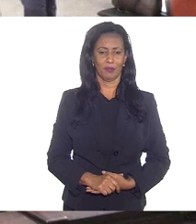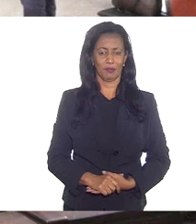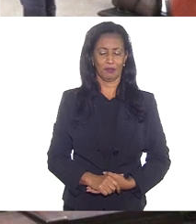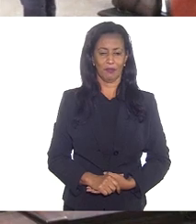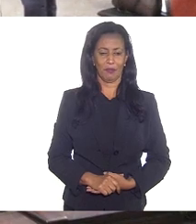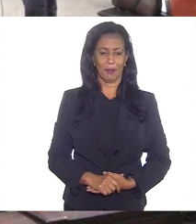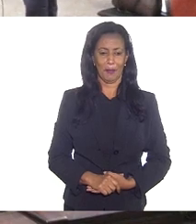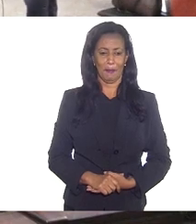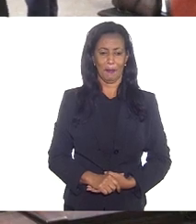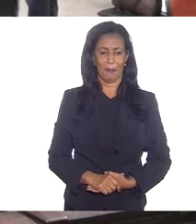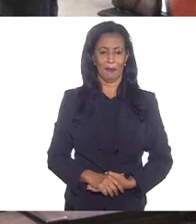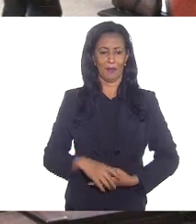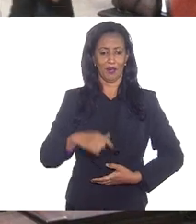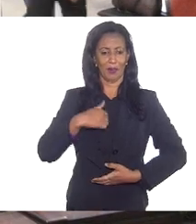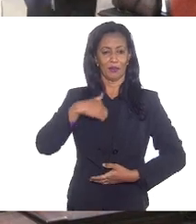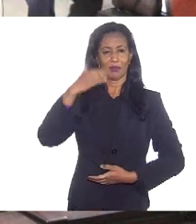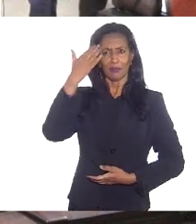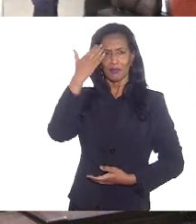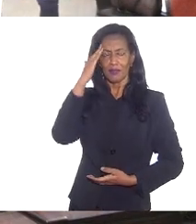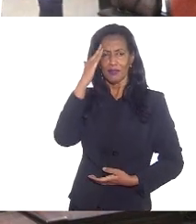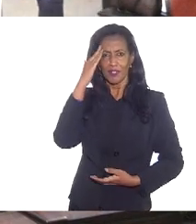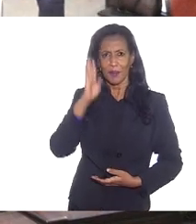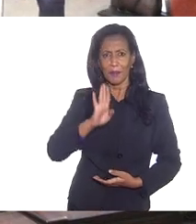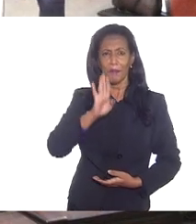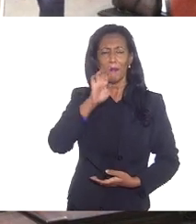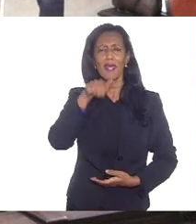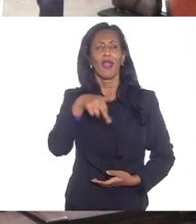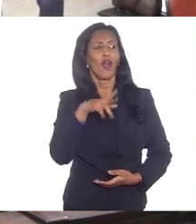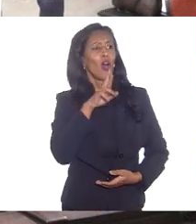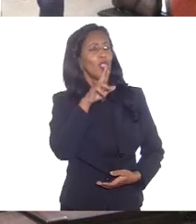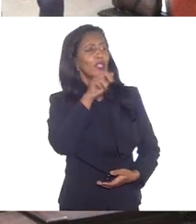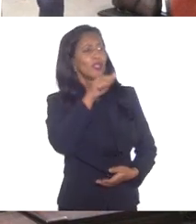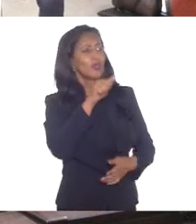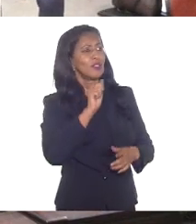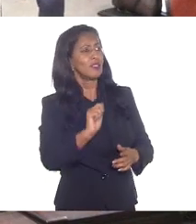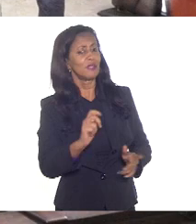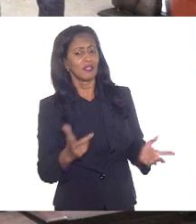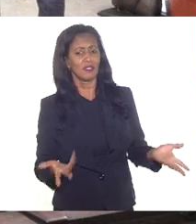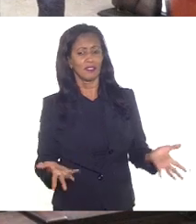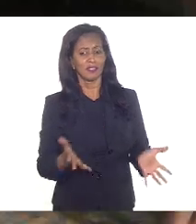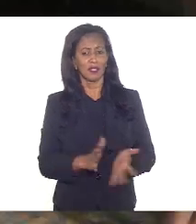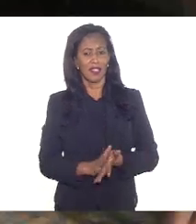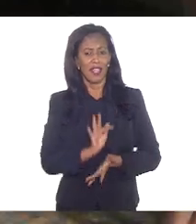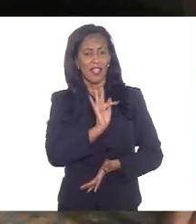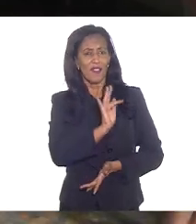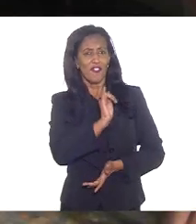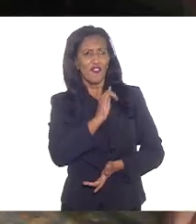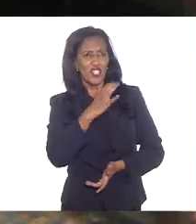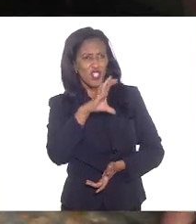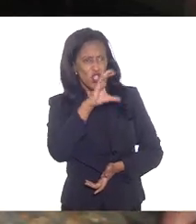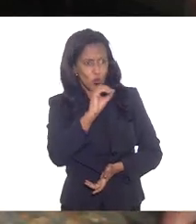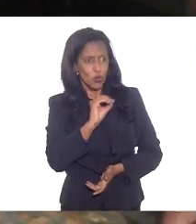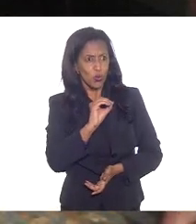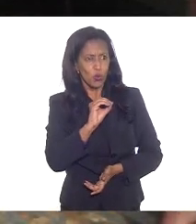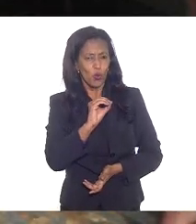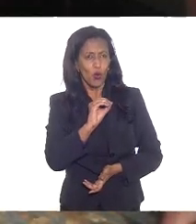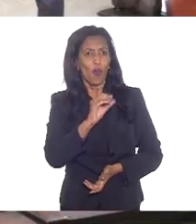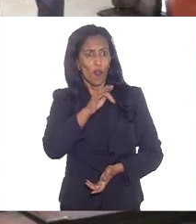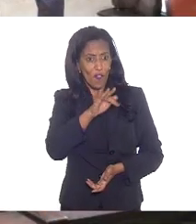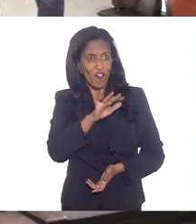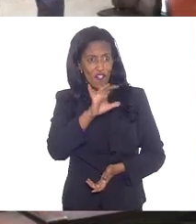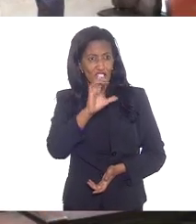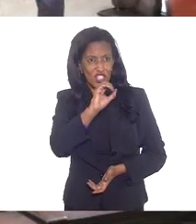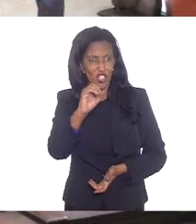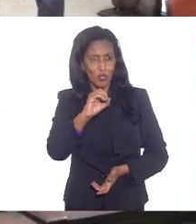Deputado Átila. Eu entendi bem. Cadê o Rodrigo? É feitiço? É